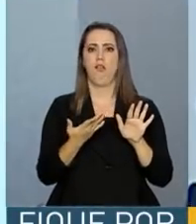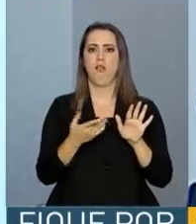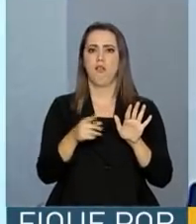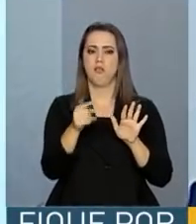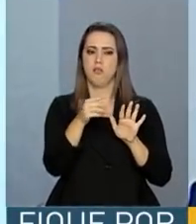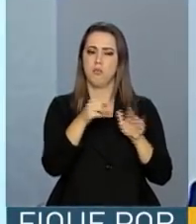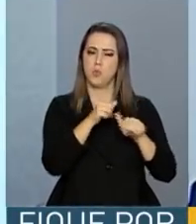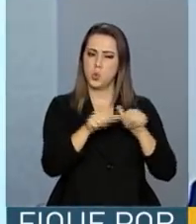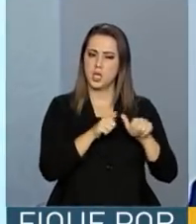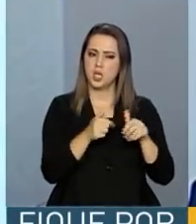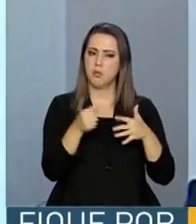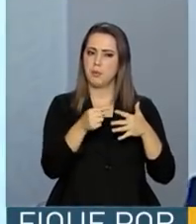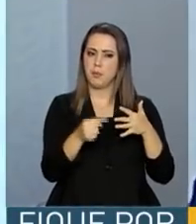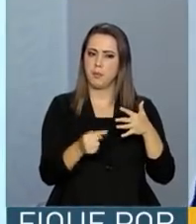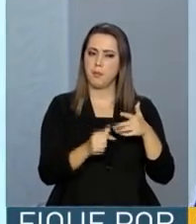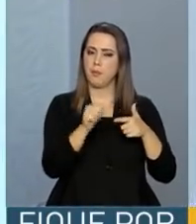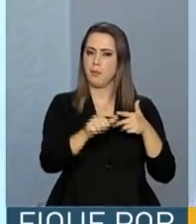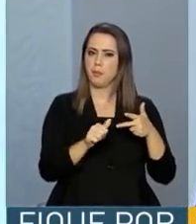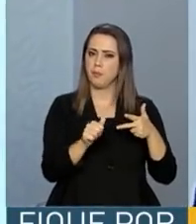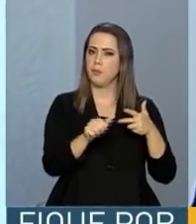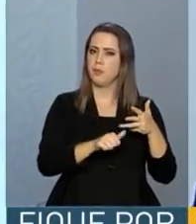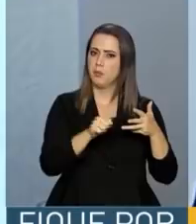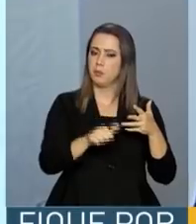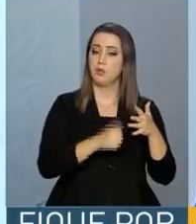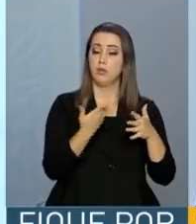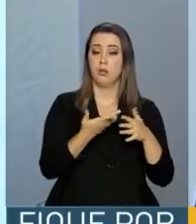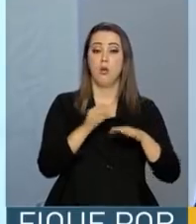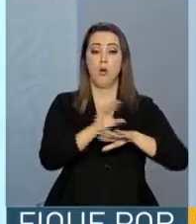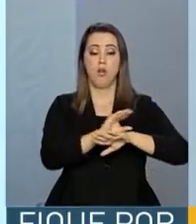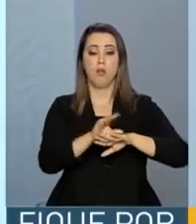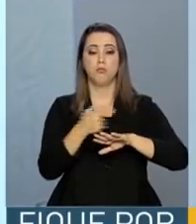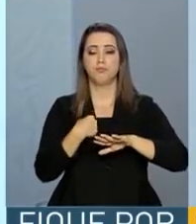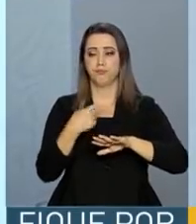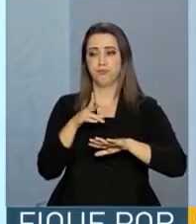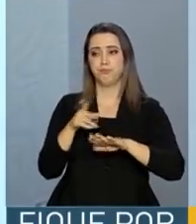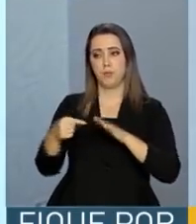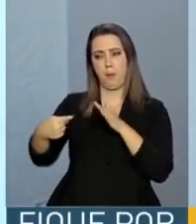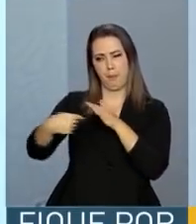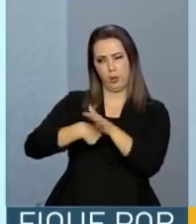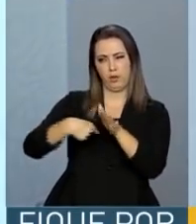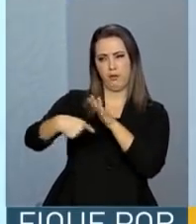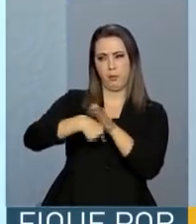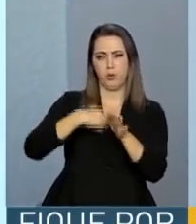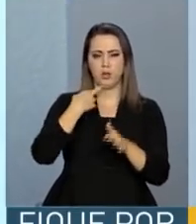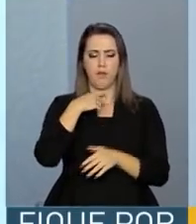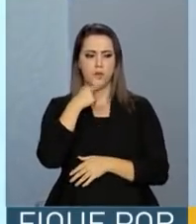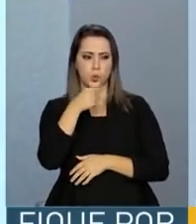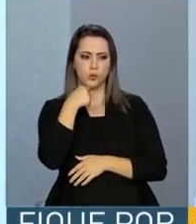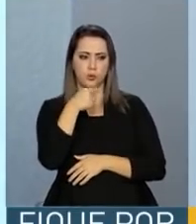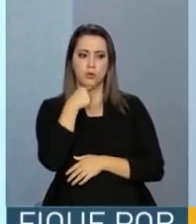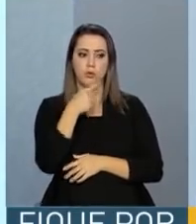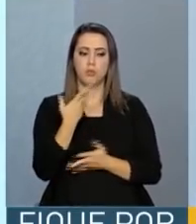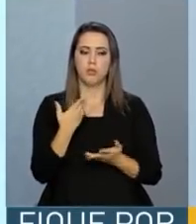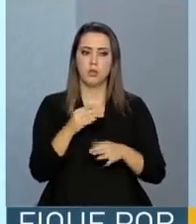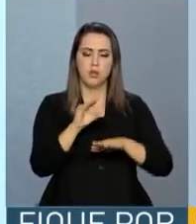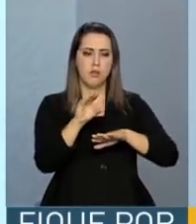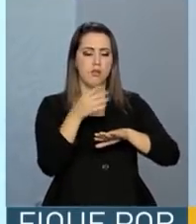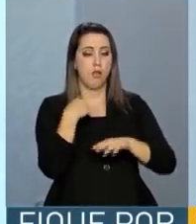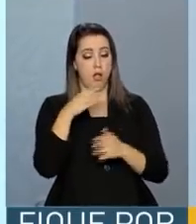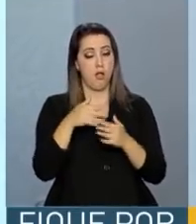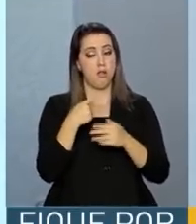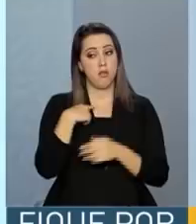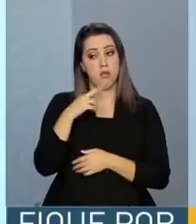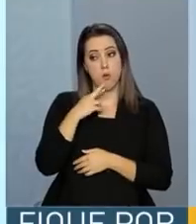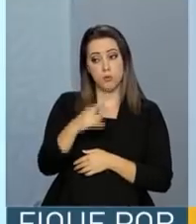condição brasileira conheço então abre o artigo 7º veja quais são os direitos dos trabalhadores você acha que alguma lei se não